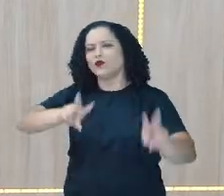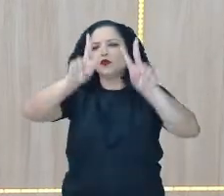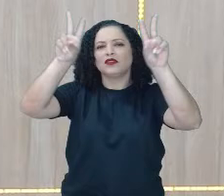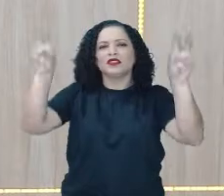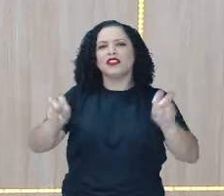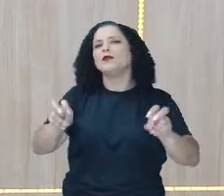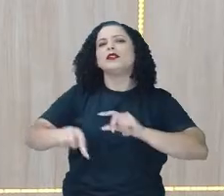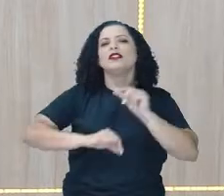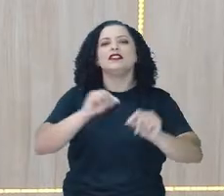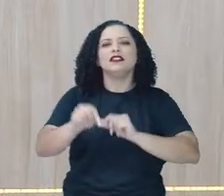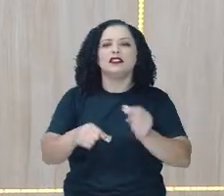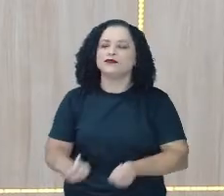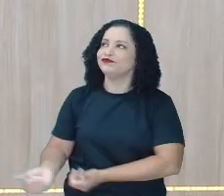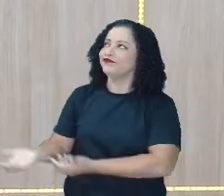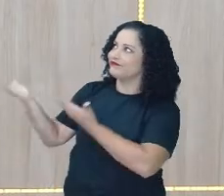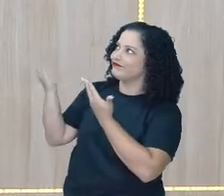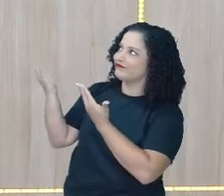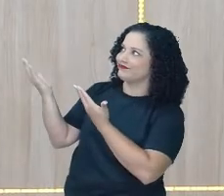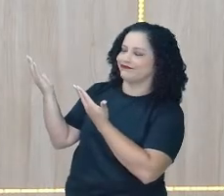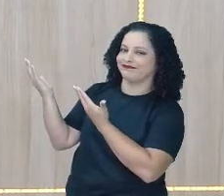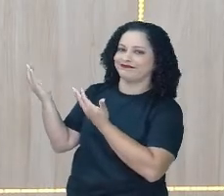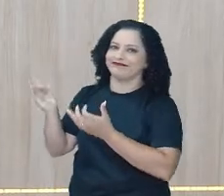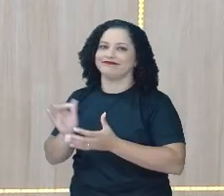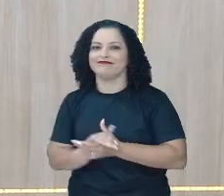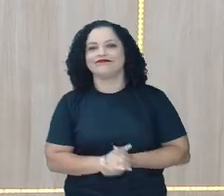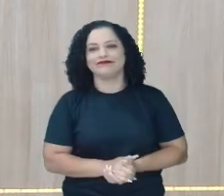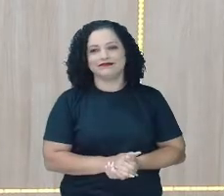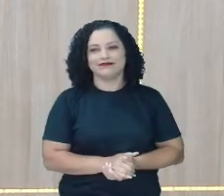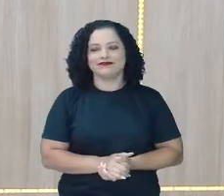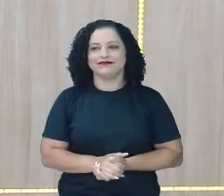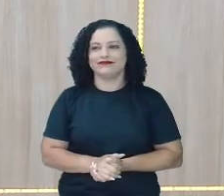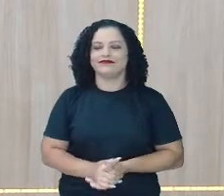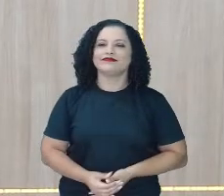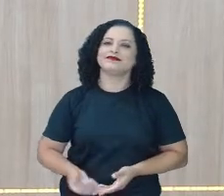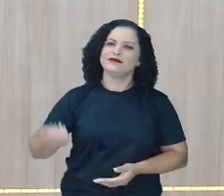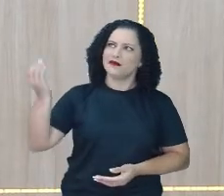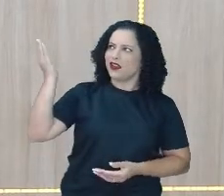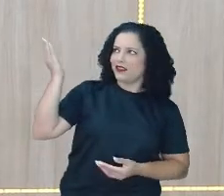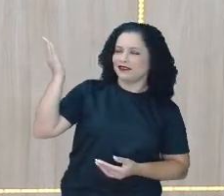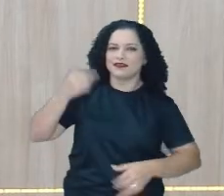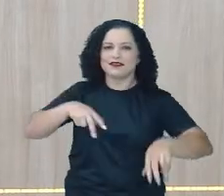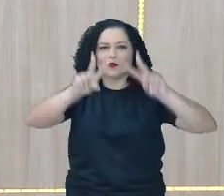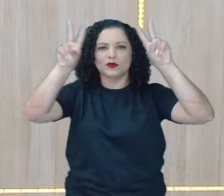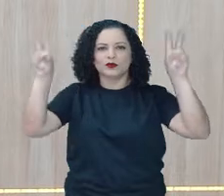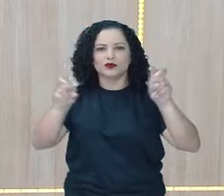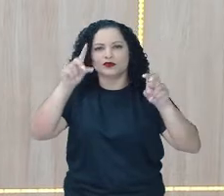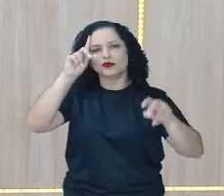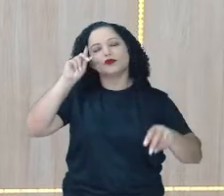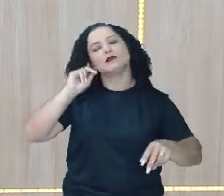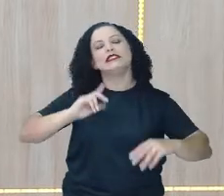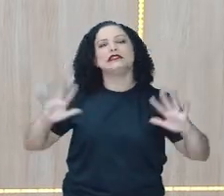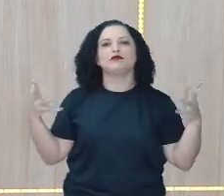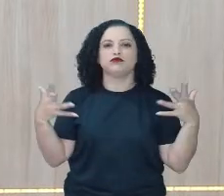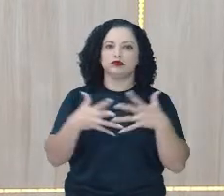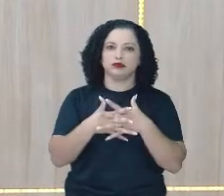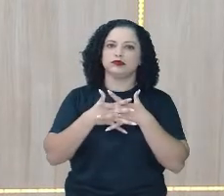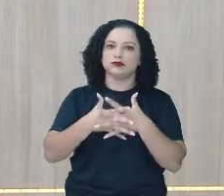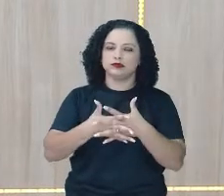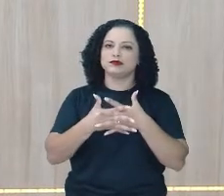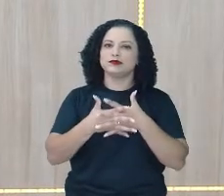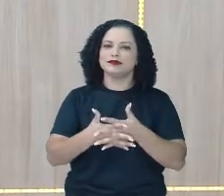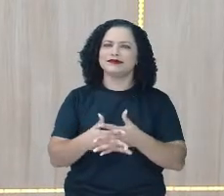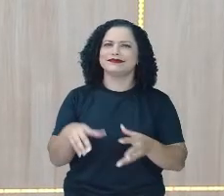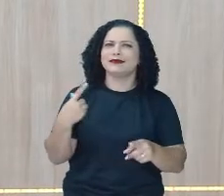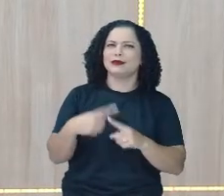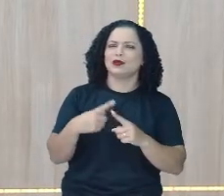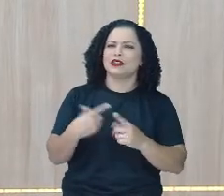de plural dos nomes. Gente, esse é um assunto que complica um pouquinho,